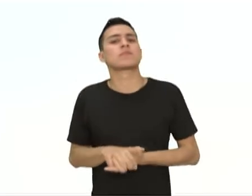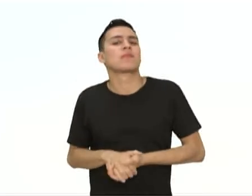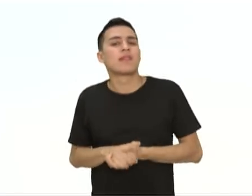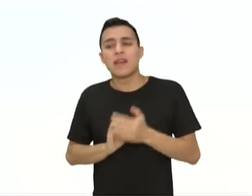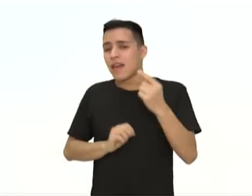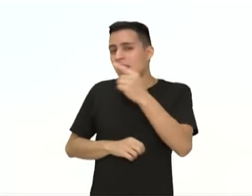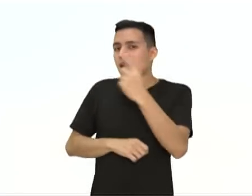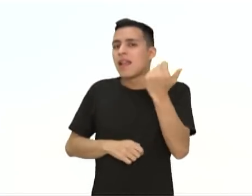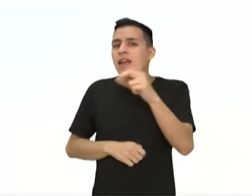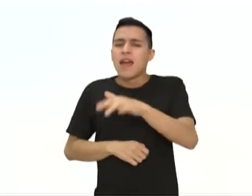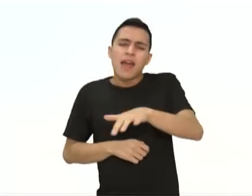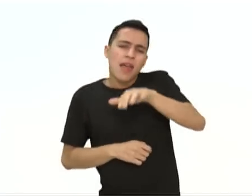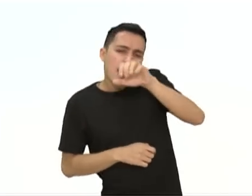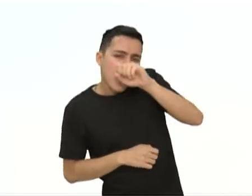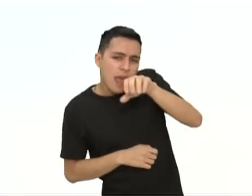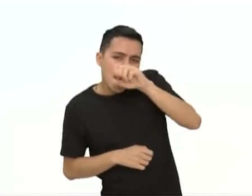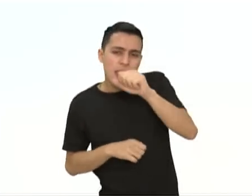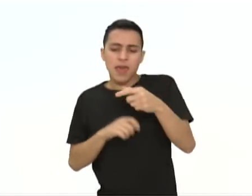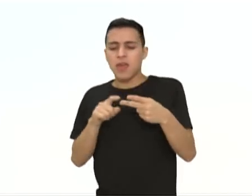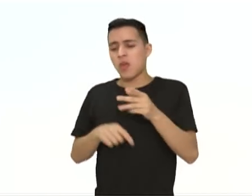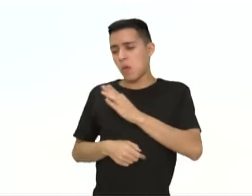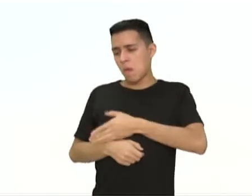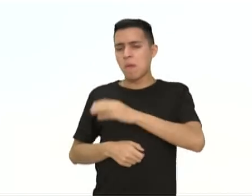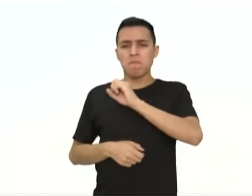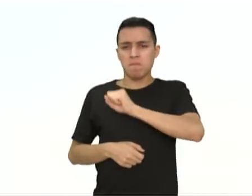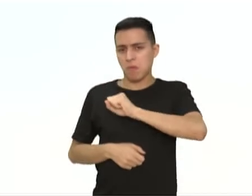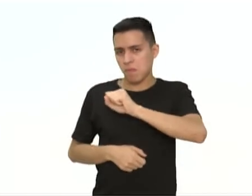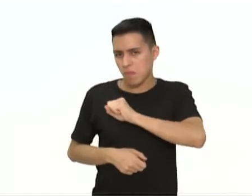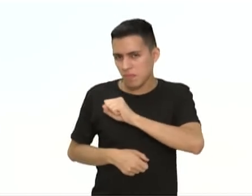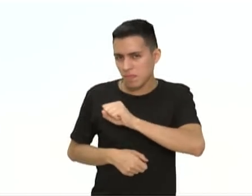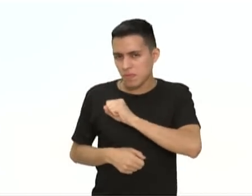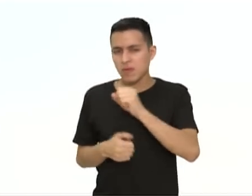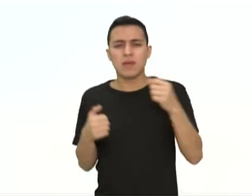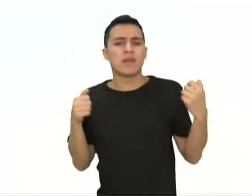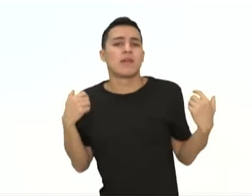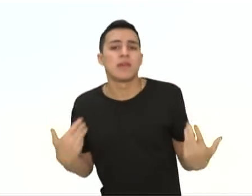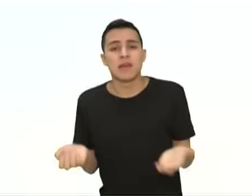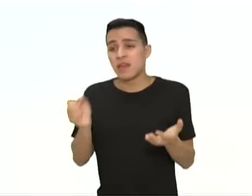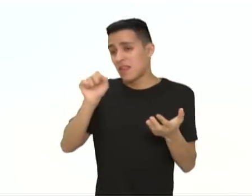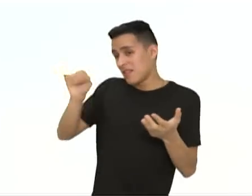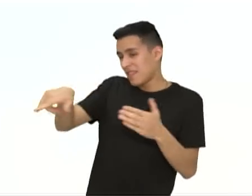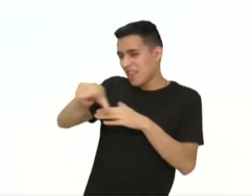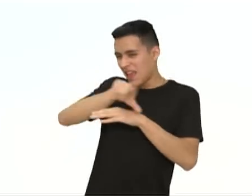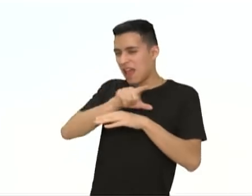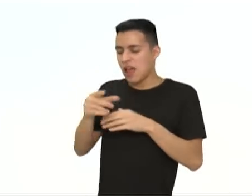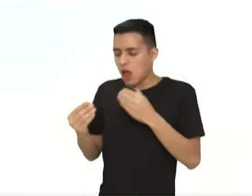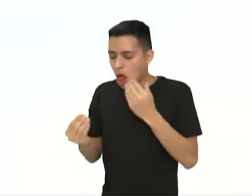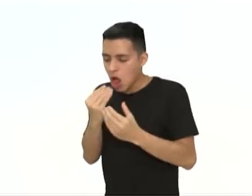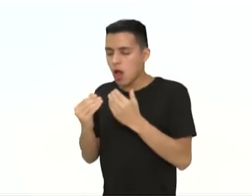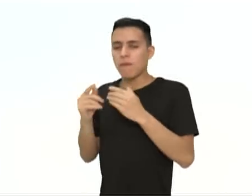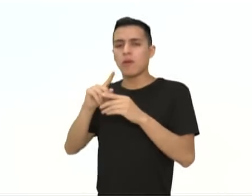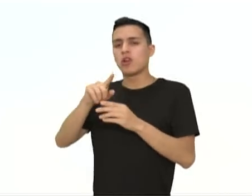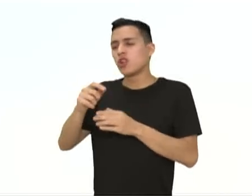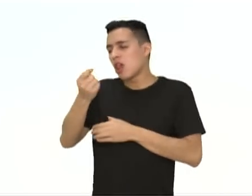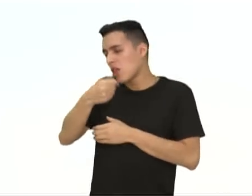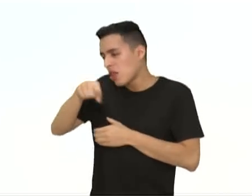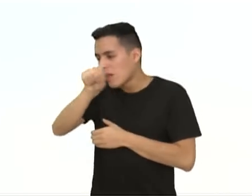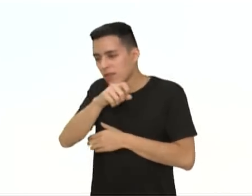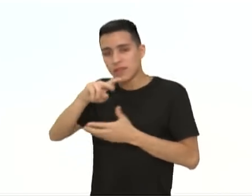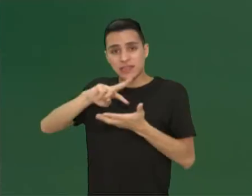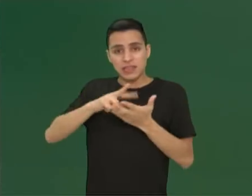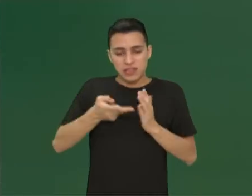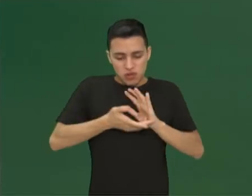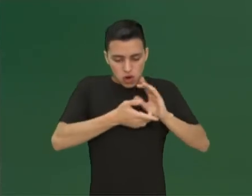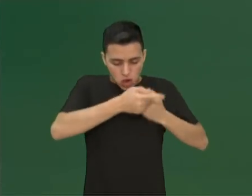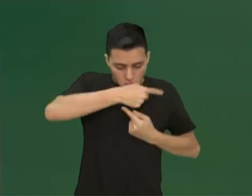está respirando, o coração dele está batendo. E se ele lanchou, se ele tomou um sorvete antes, ele está fazendo